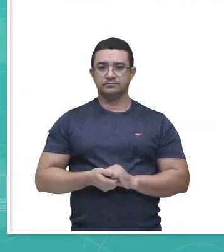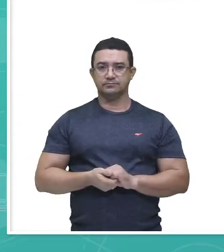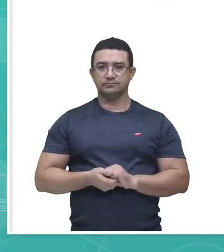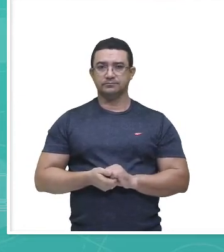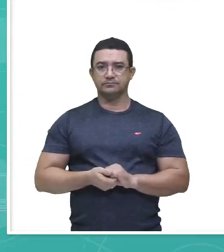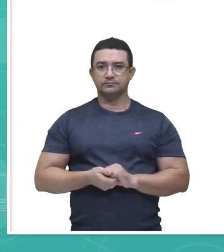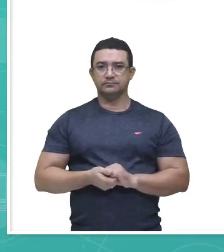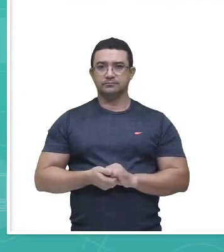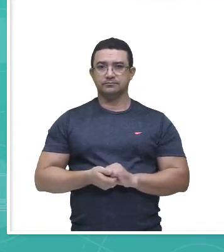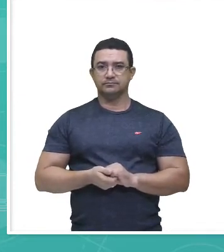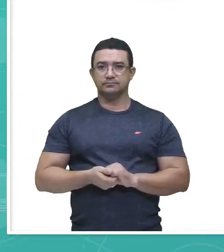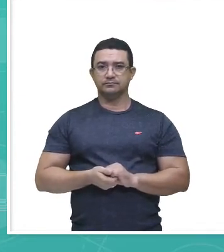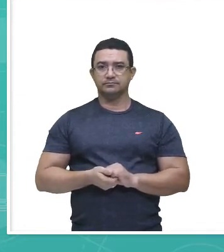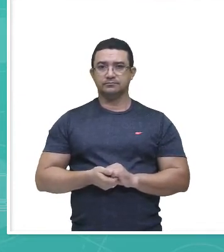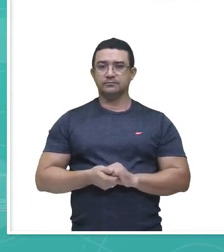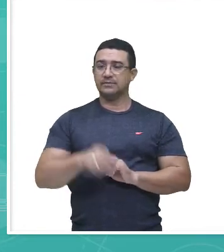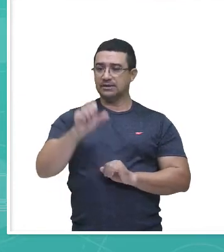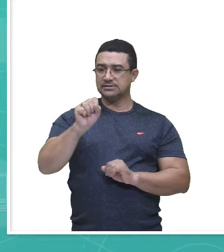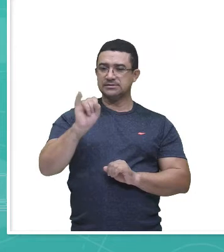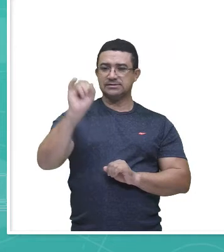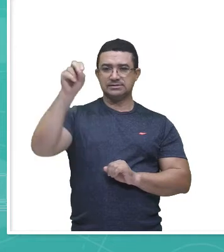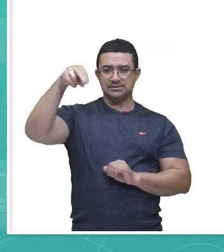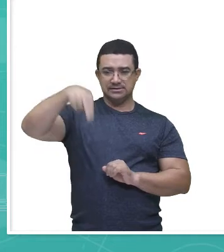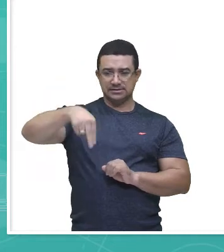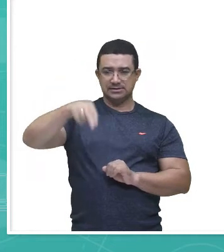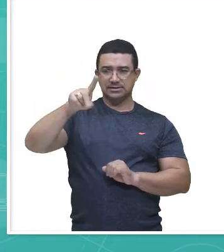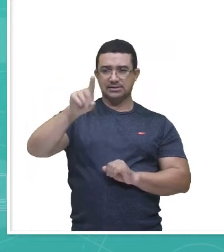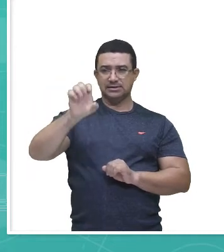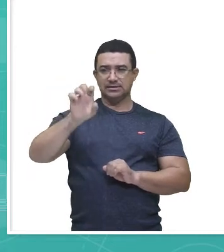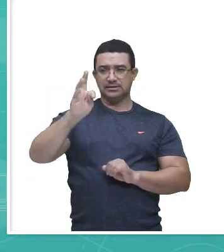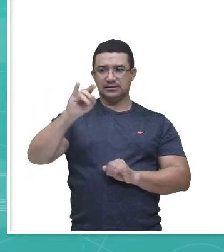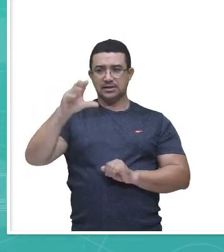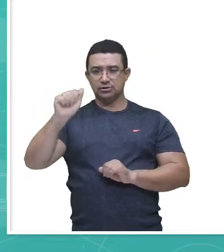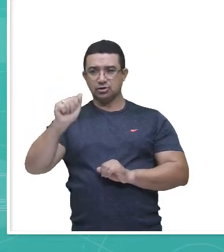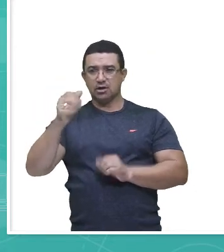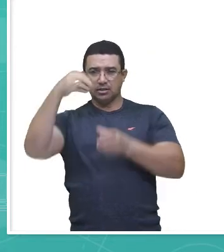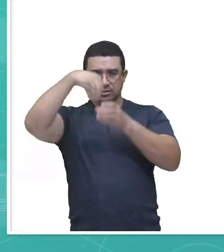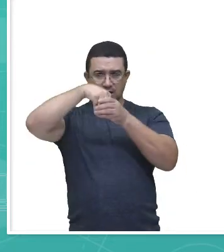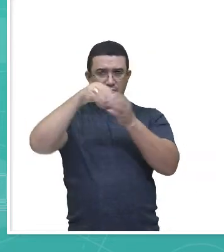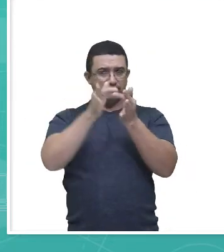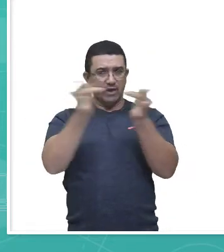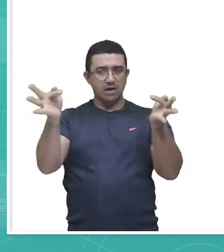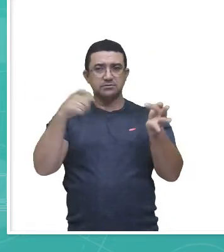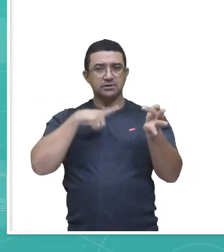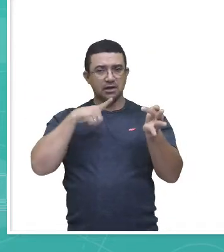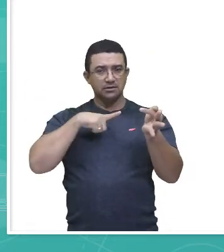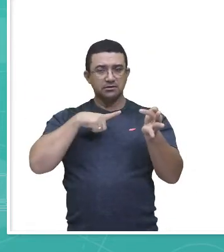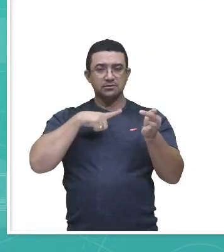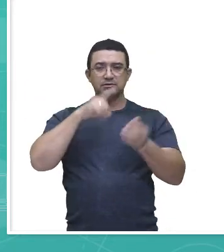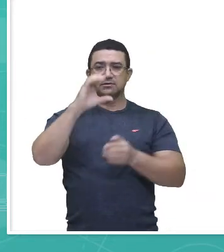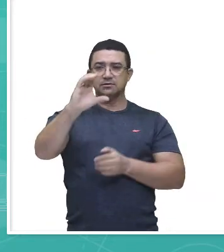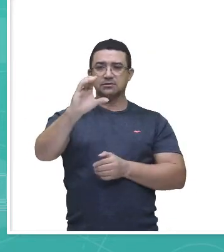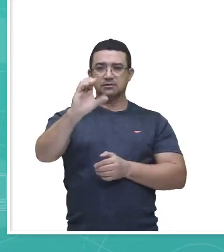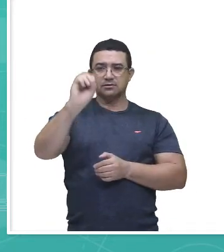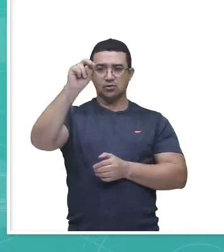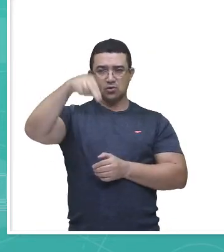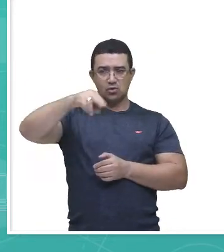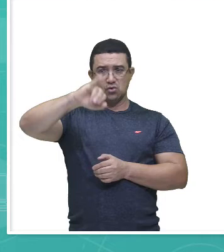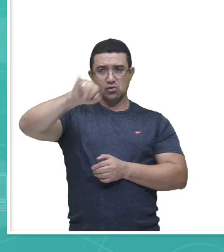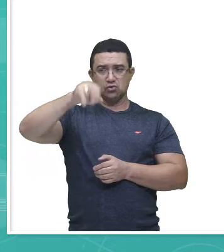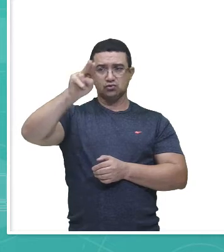Principalmente. Então, a sindética, porque vem com uma conjunção, aí você vai dizer o tipo